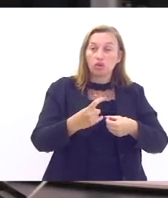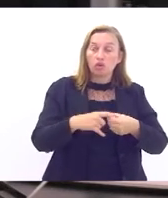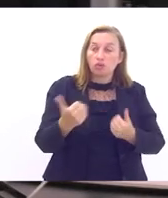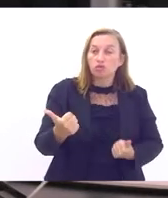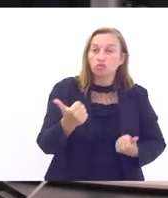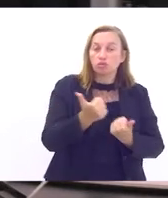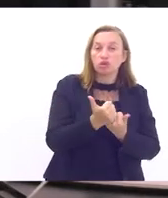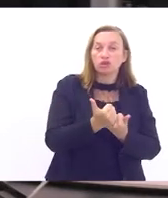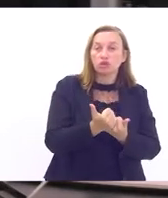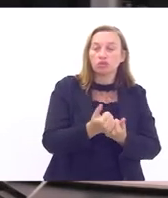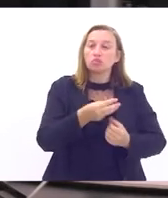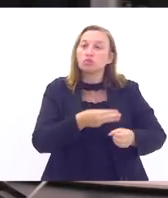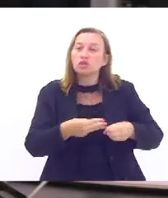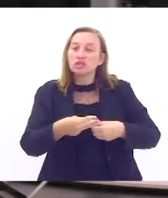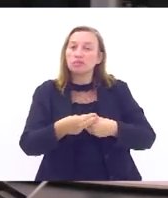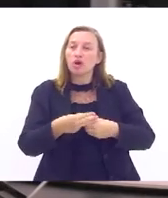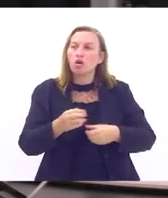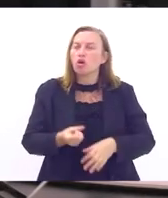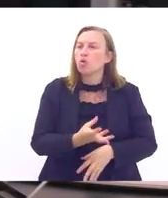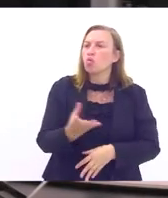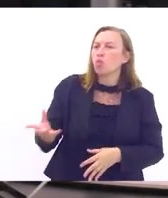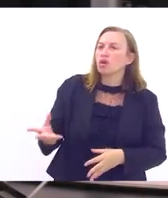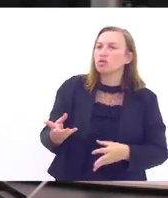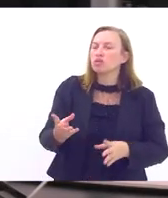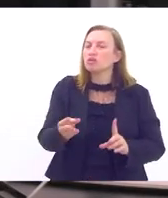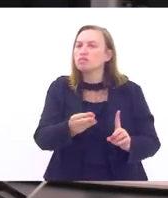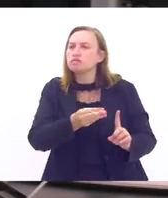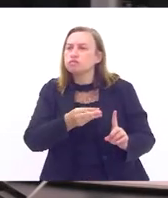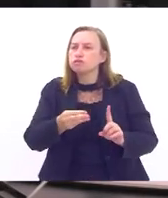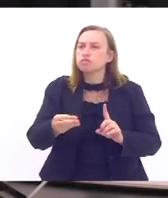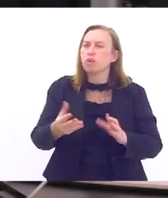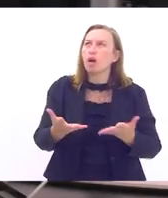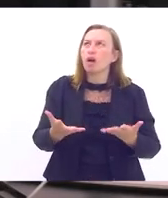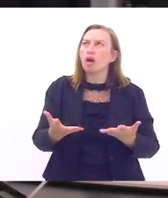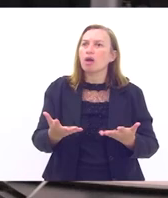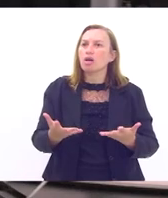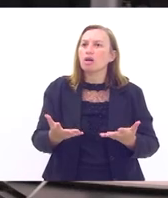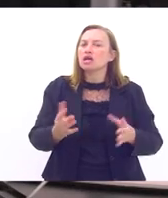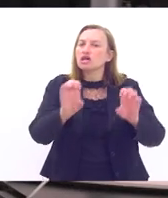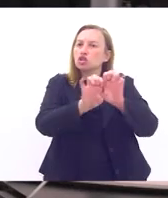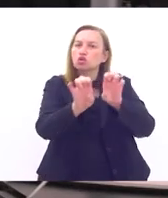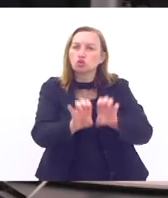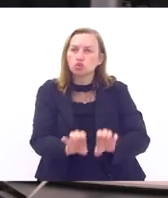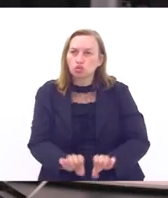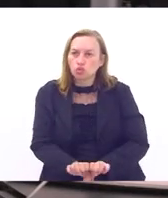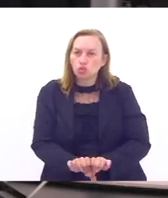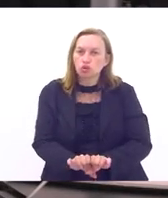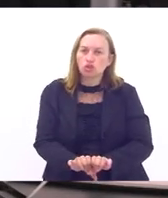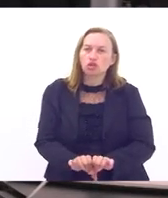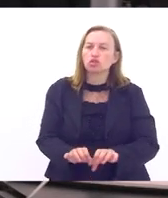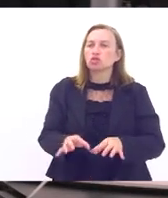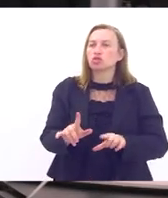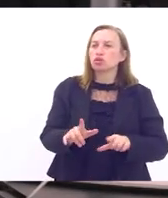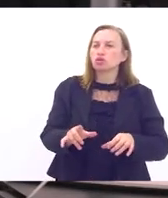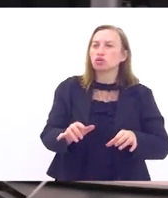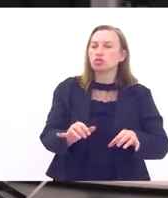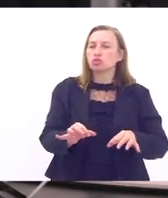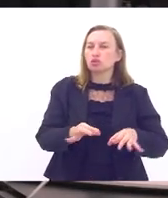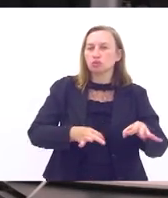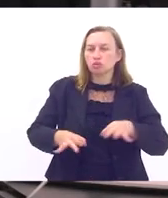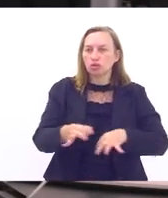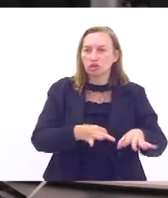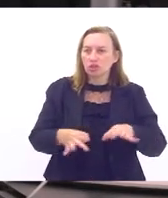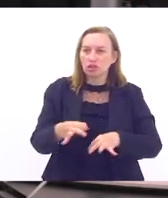apoiadores municipais, o quanto que há fragilidades na estrutura dos programas, o quanto